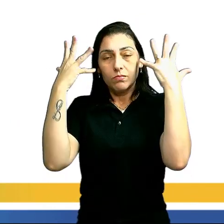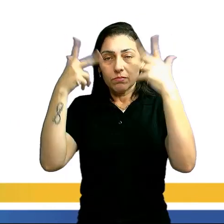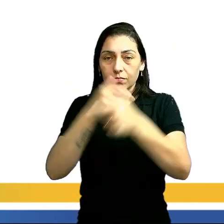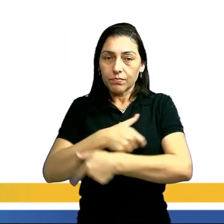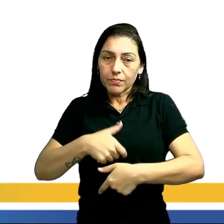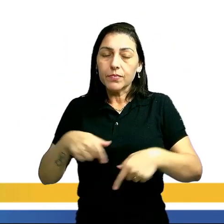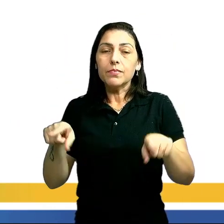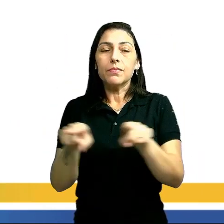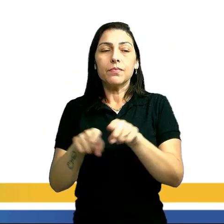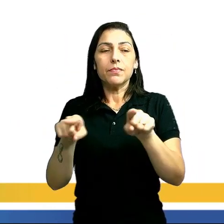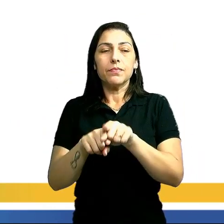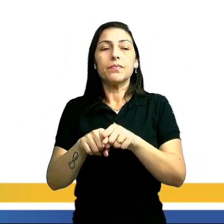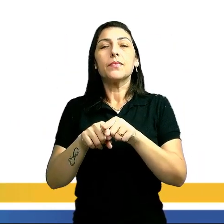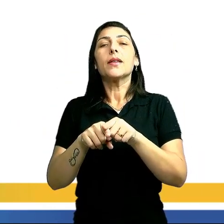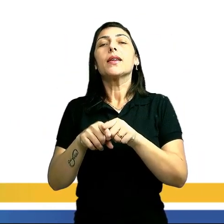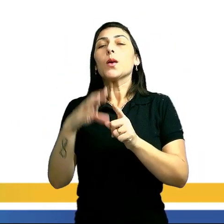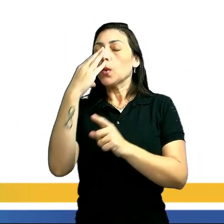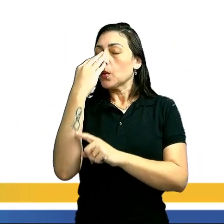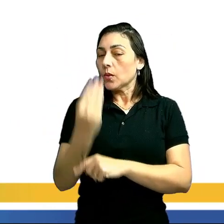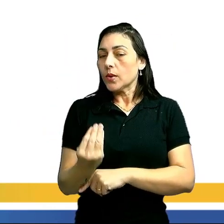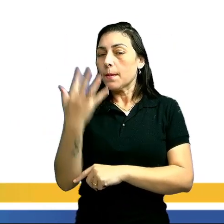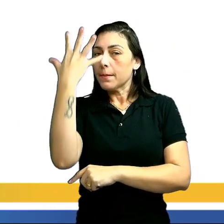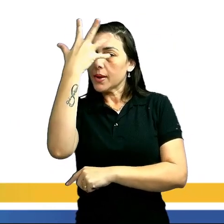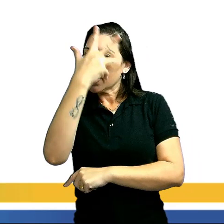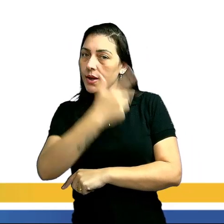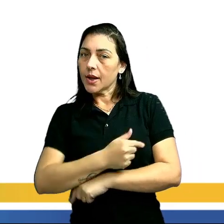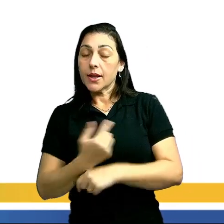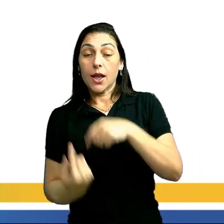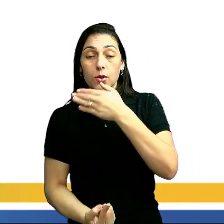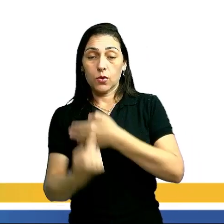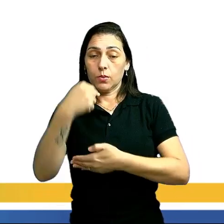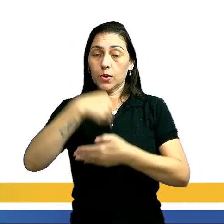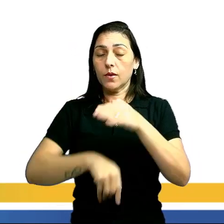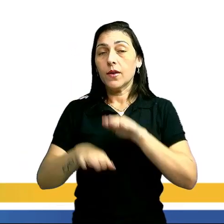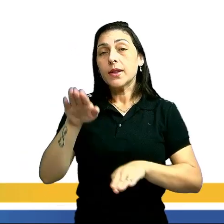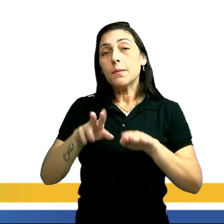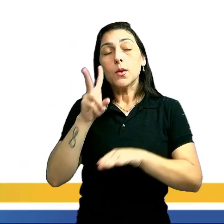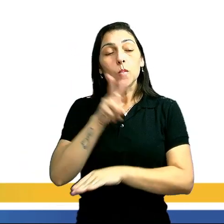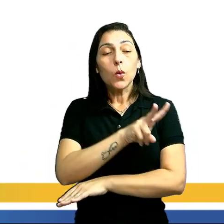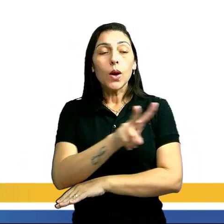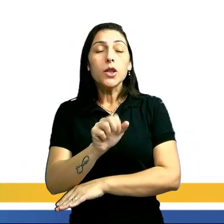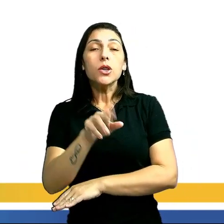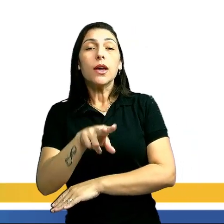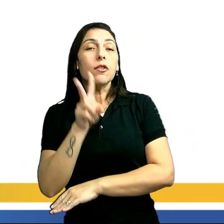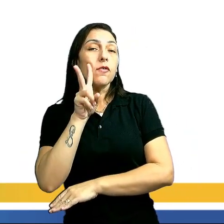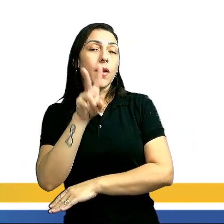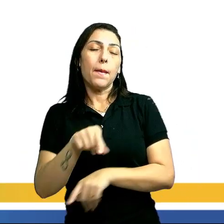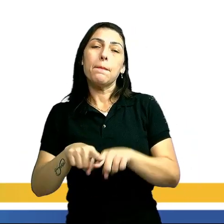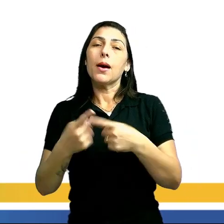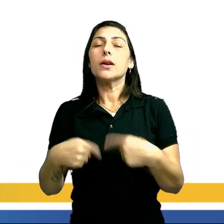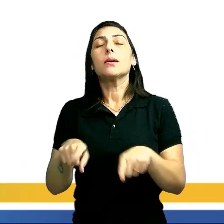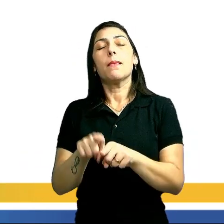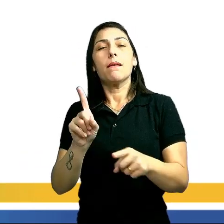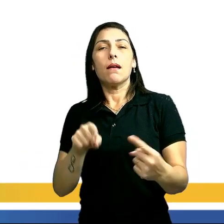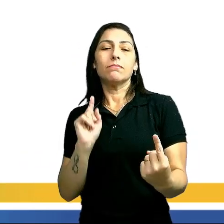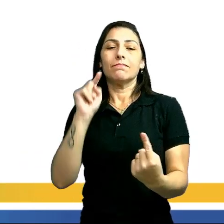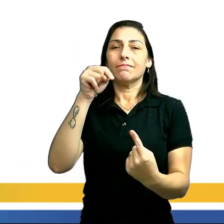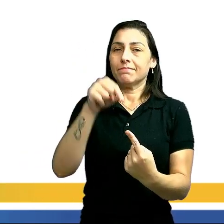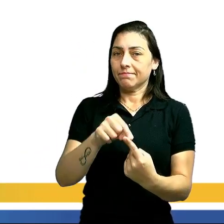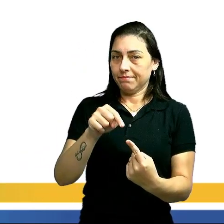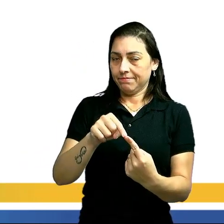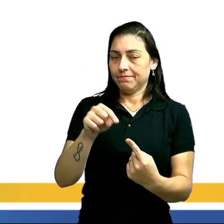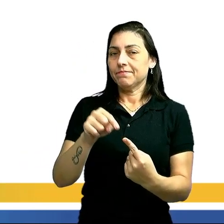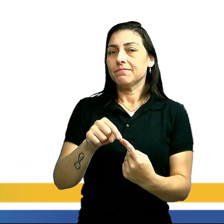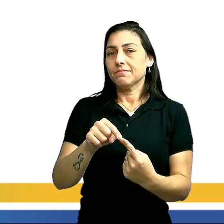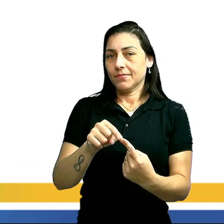imagem. Então a beleza ela é subjetiva, depende do olhar de quem vê, mas ela é também objetiva.